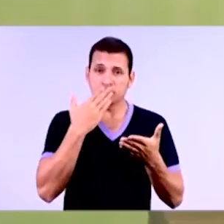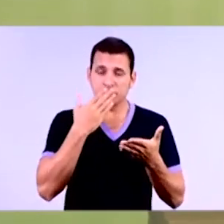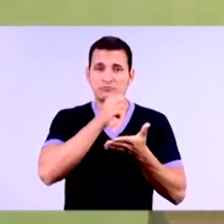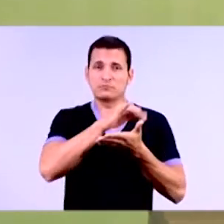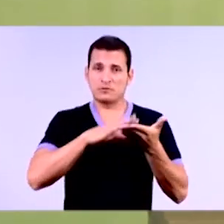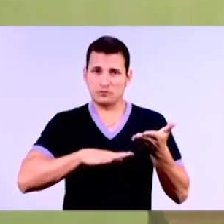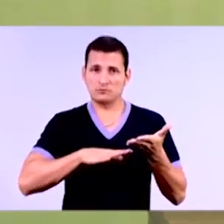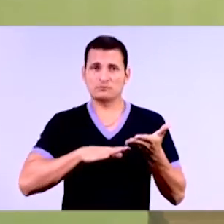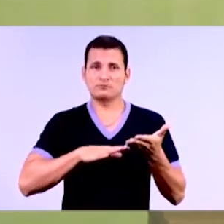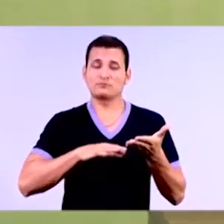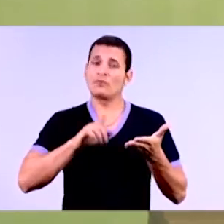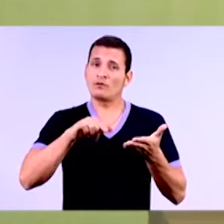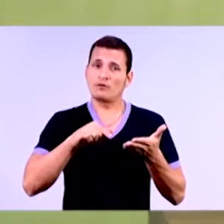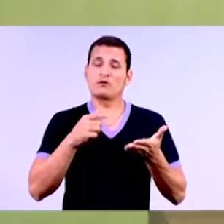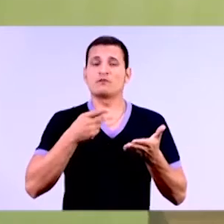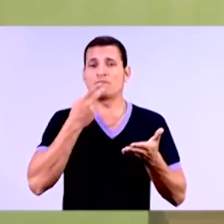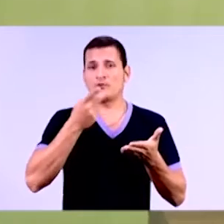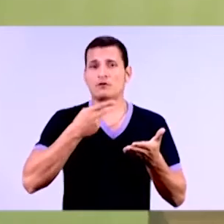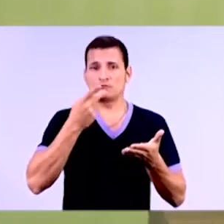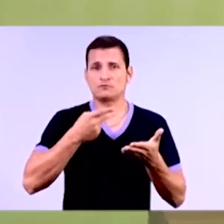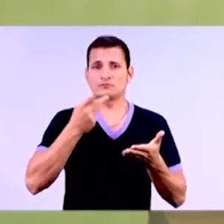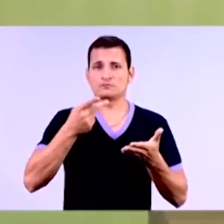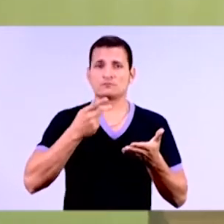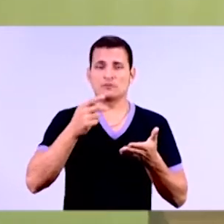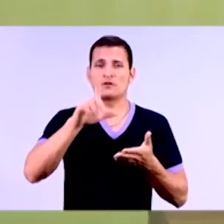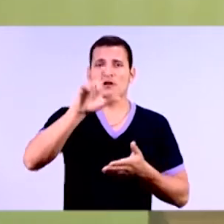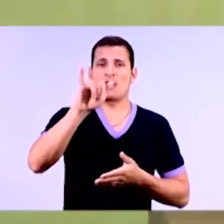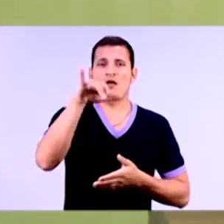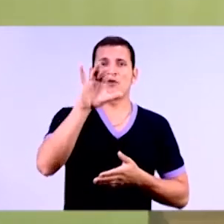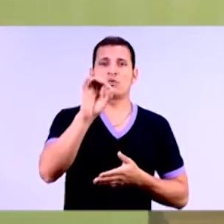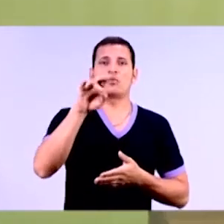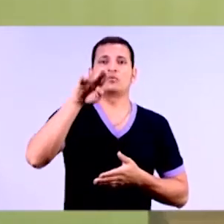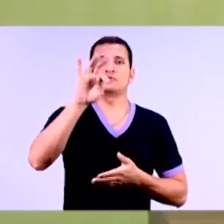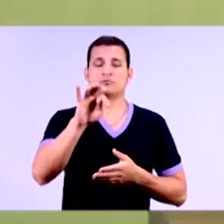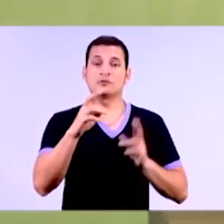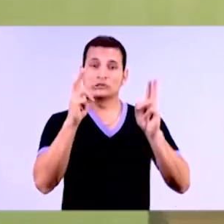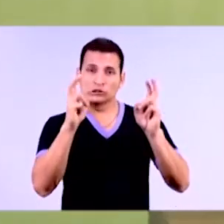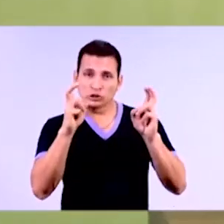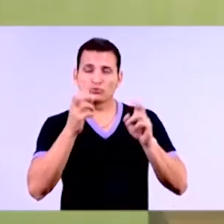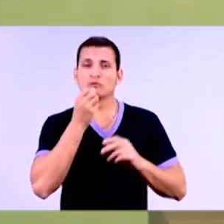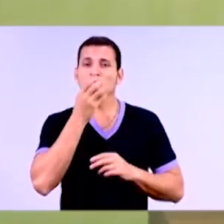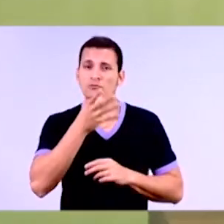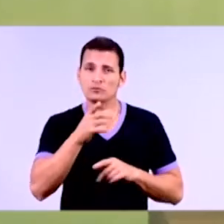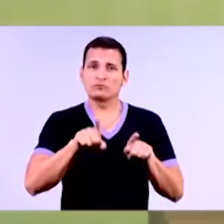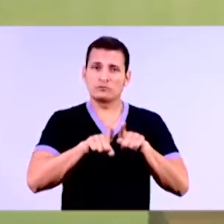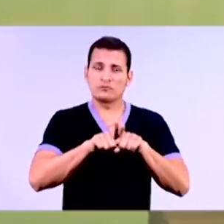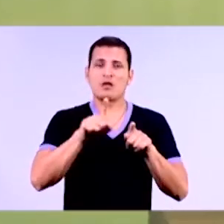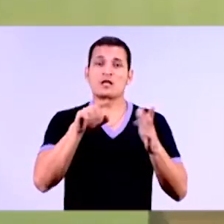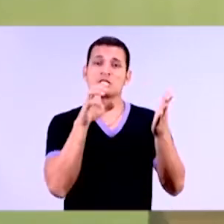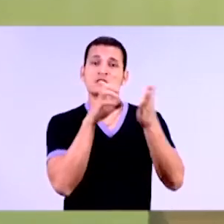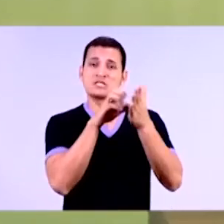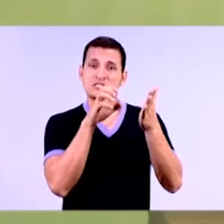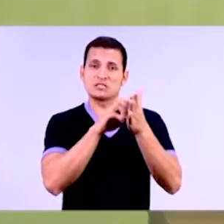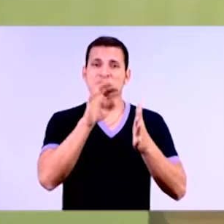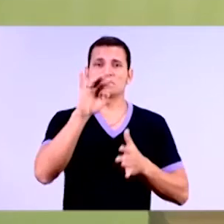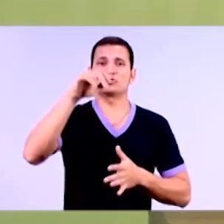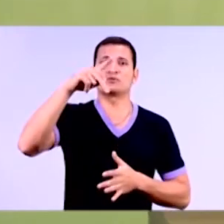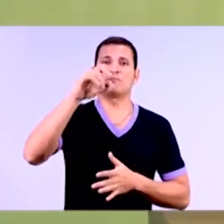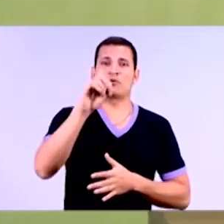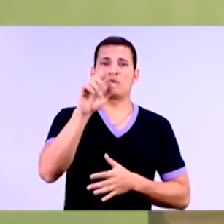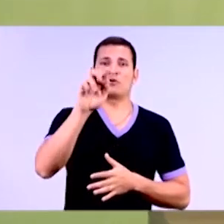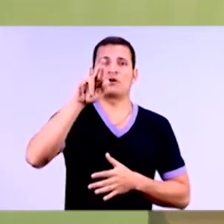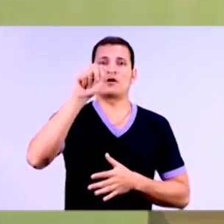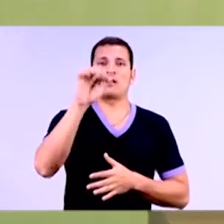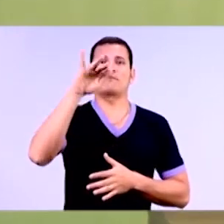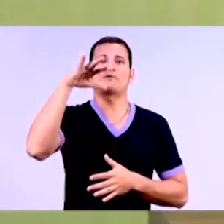texto é que a gente fala de layout. O título é muito bom, que é uma marca tipográfica, a gente tem que atentar, porque